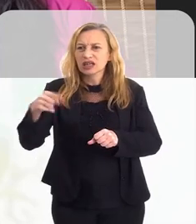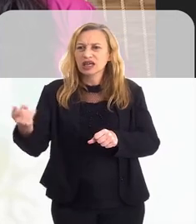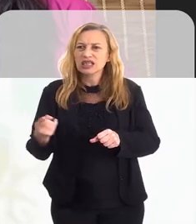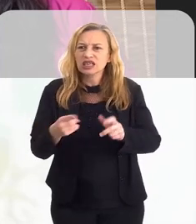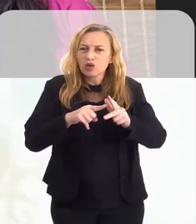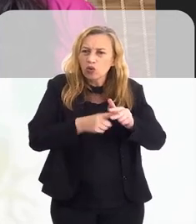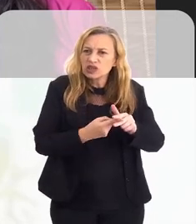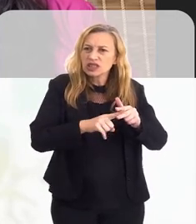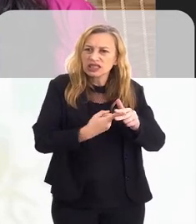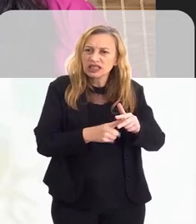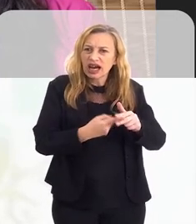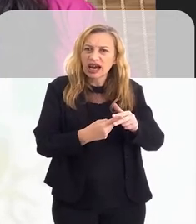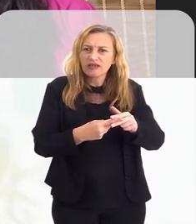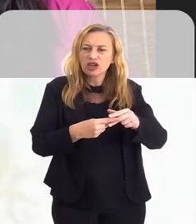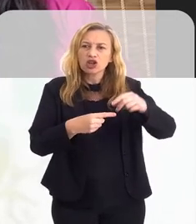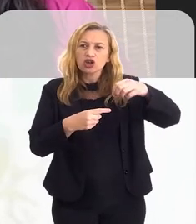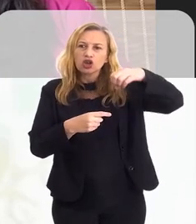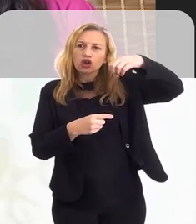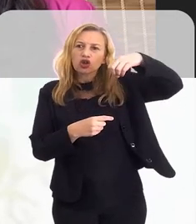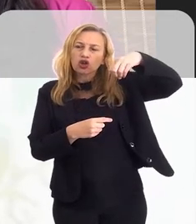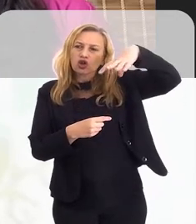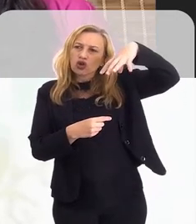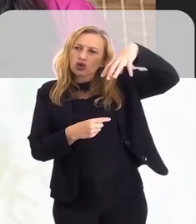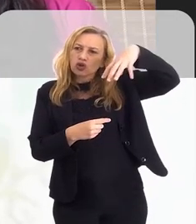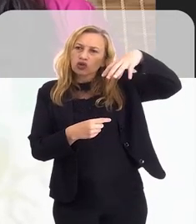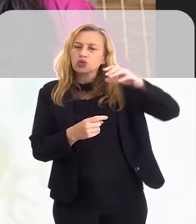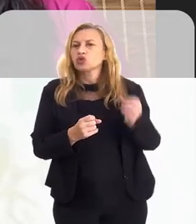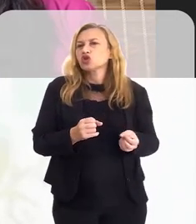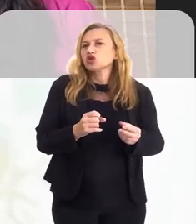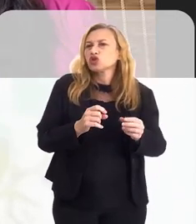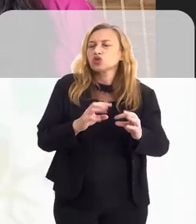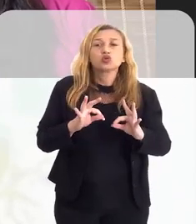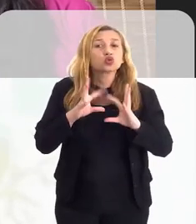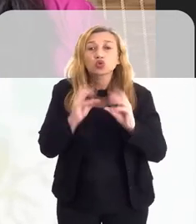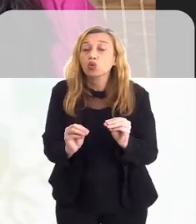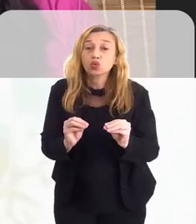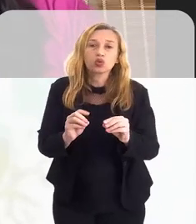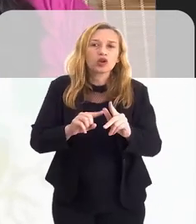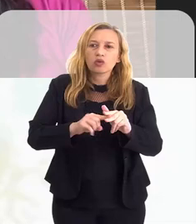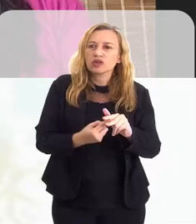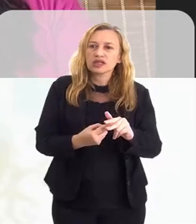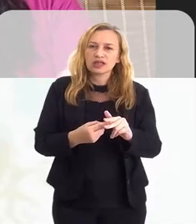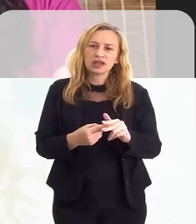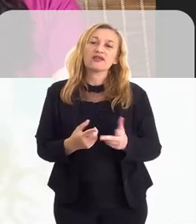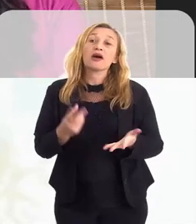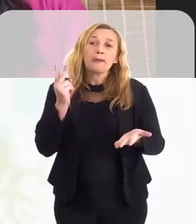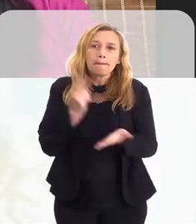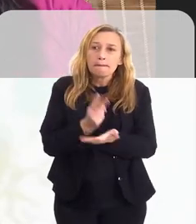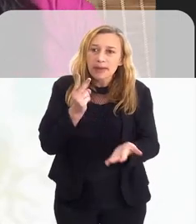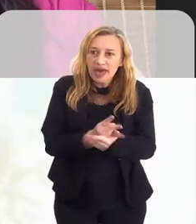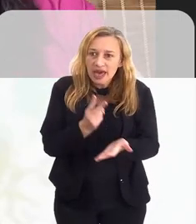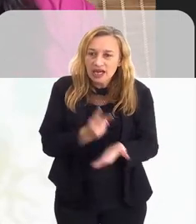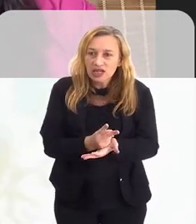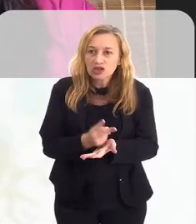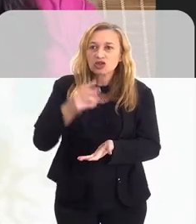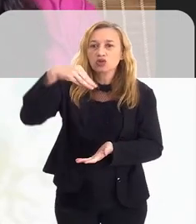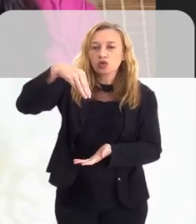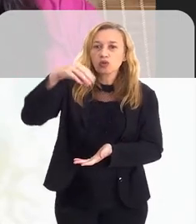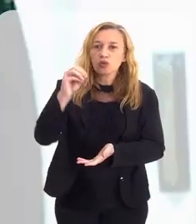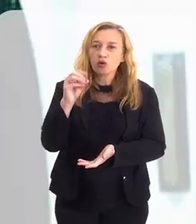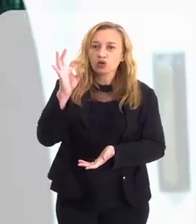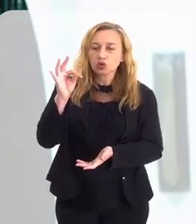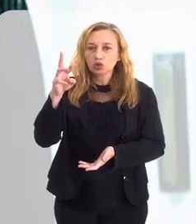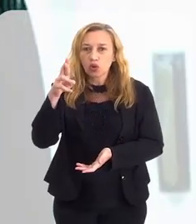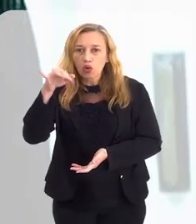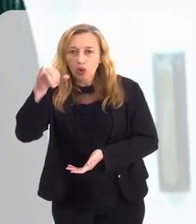parte elétrica de uma casa, ele consertava chuveiro elétrico, ele consertava tudo, né? Mesmo com as questões motoras